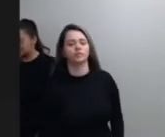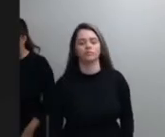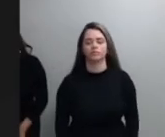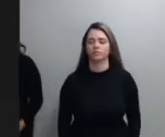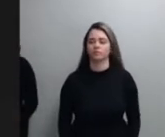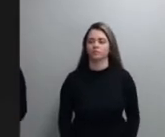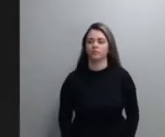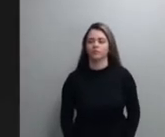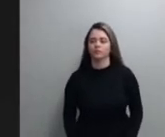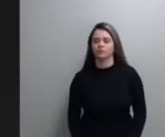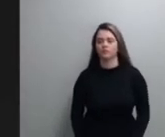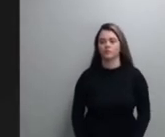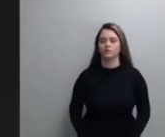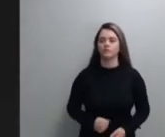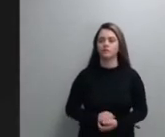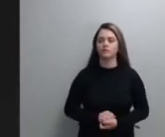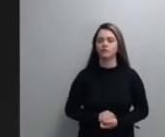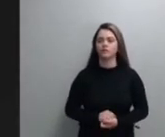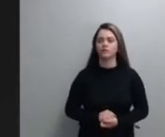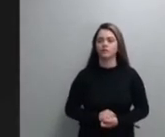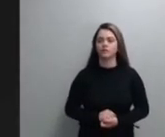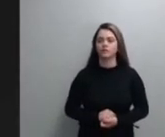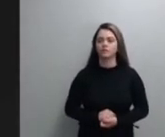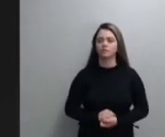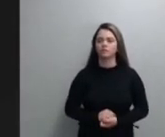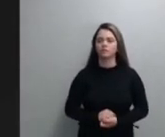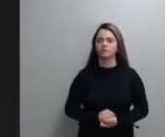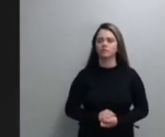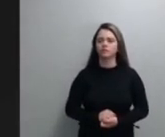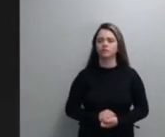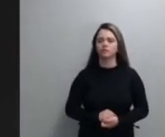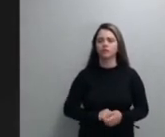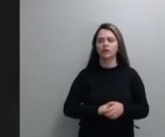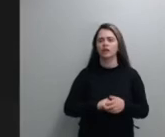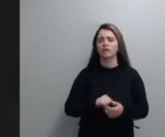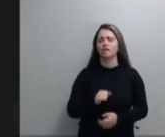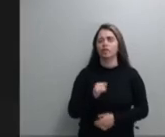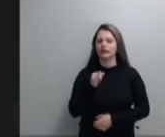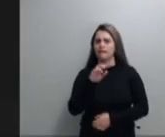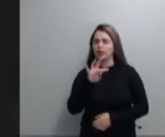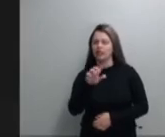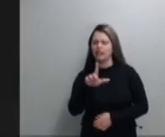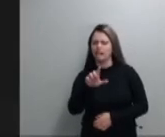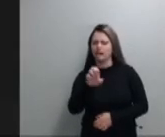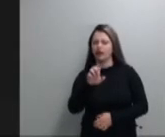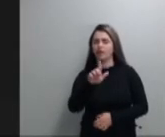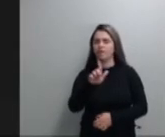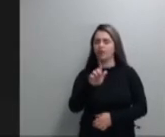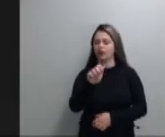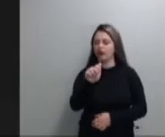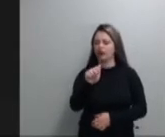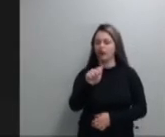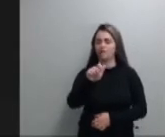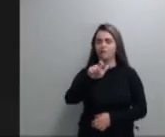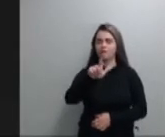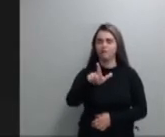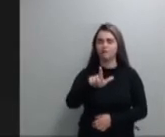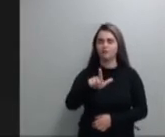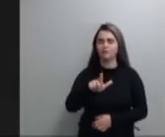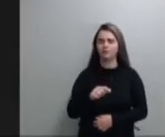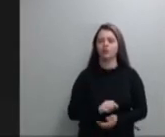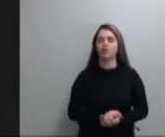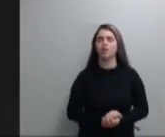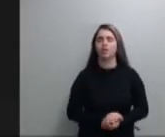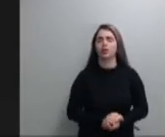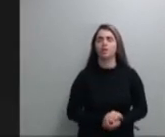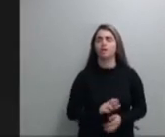inicialmente fixada pela comissão do concurso quanto ao critério temporal para a cúmputo dos títulos. E se os